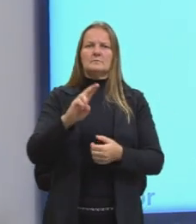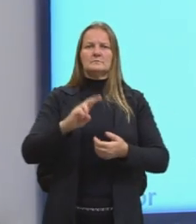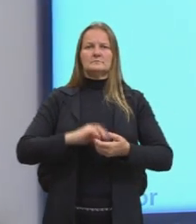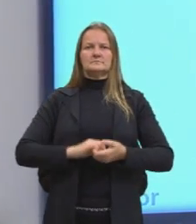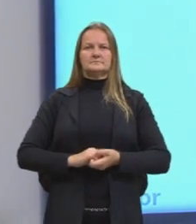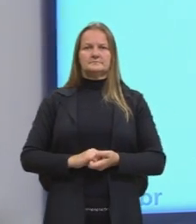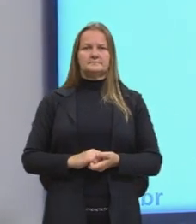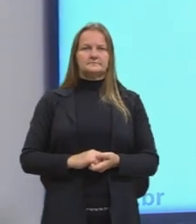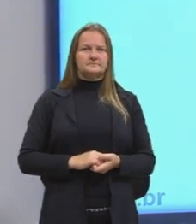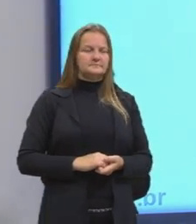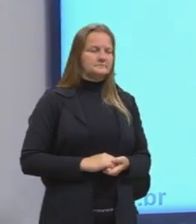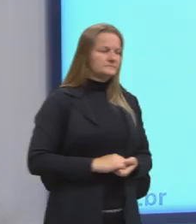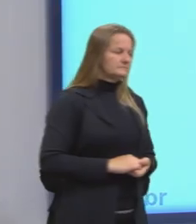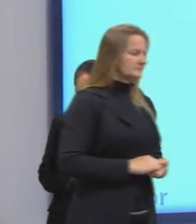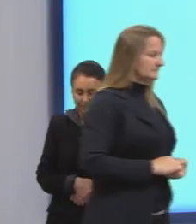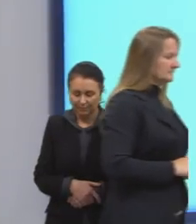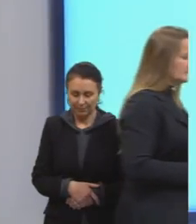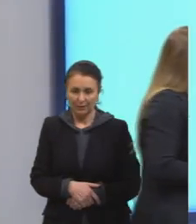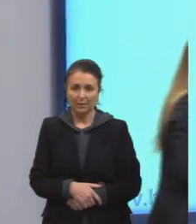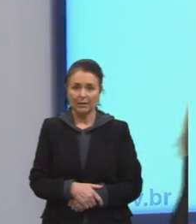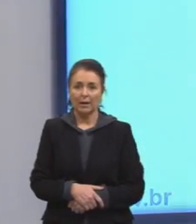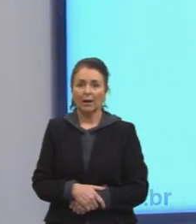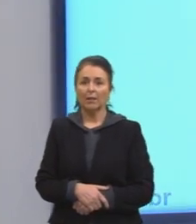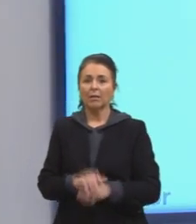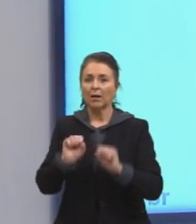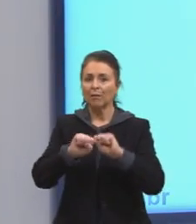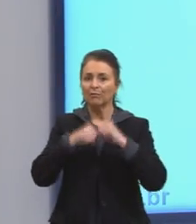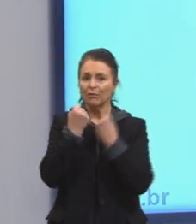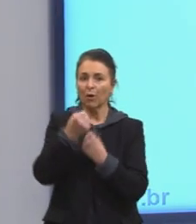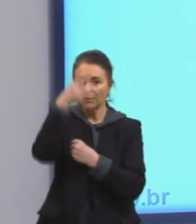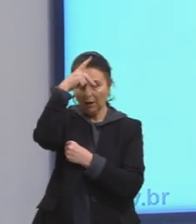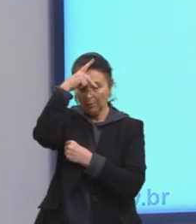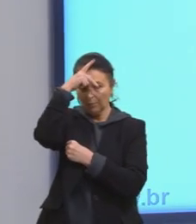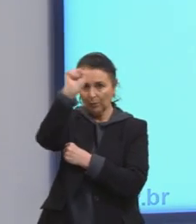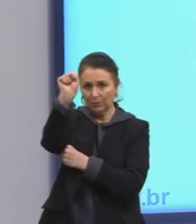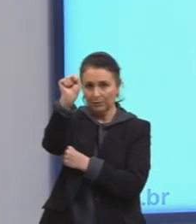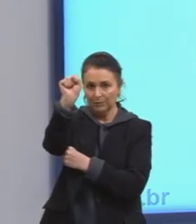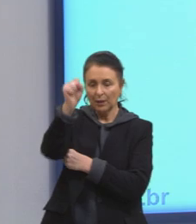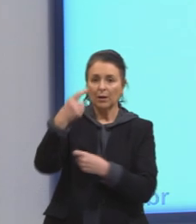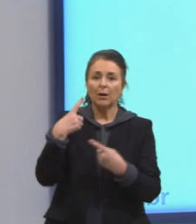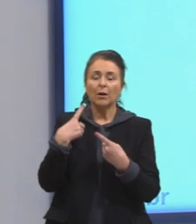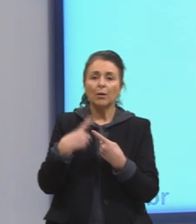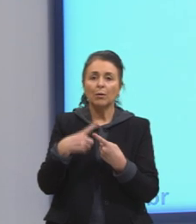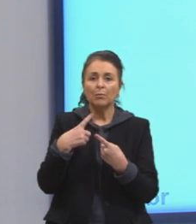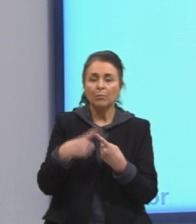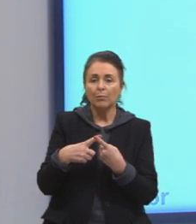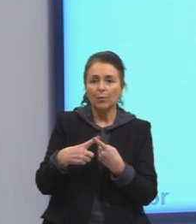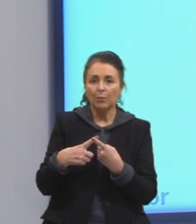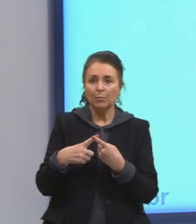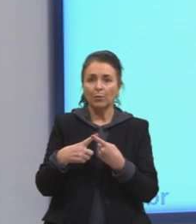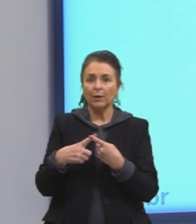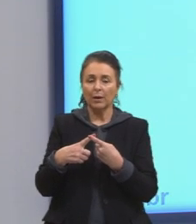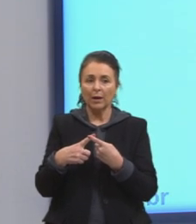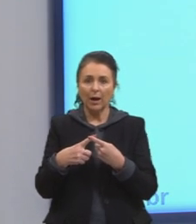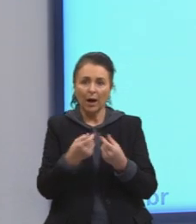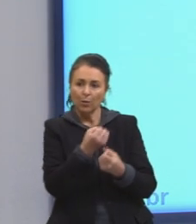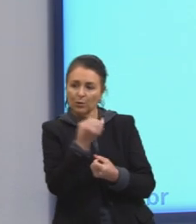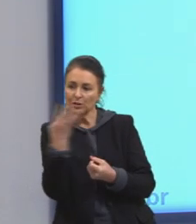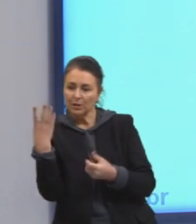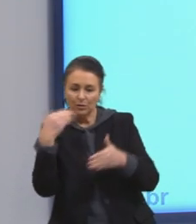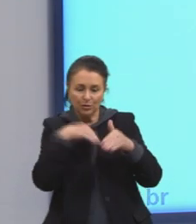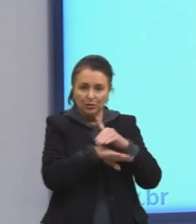é chamada de energia potencial porque é o estado de Margem a margem genagen